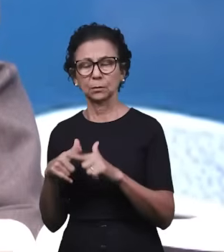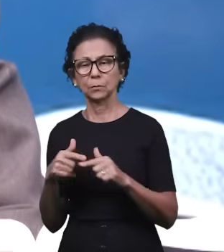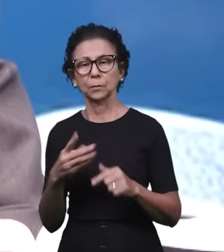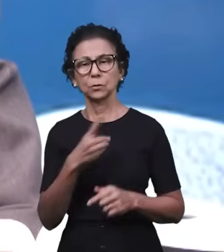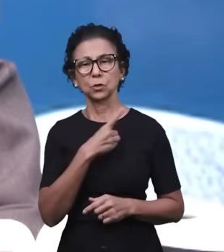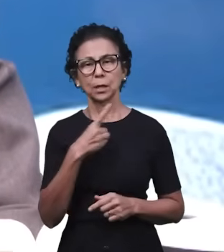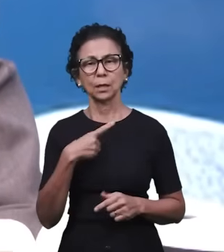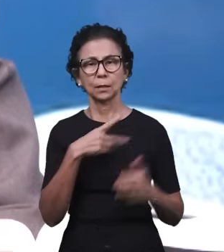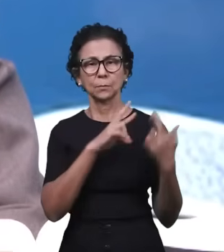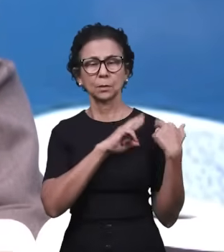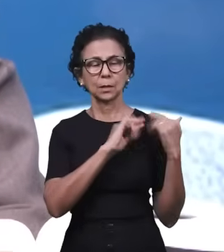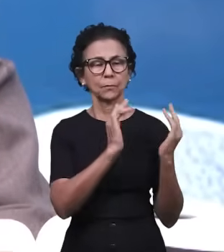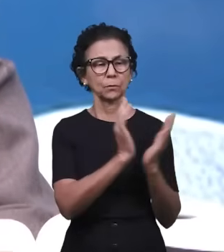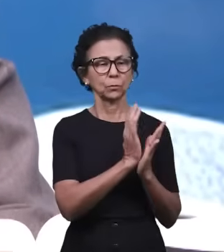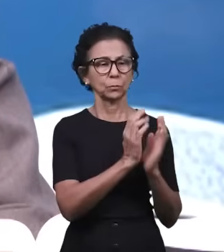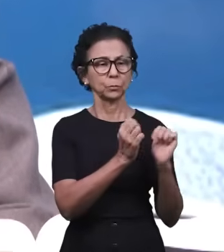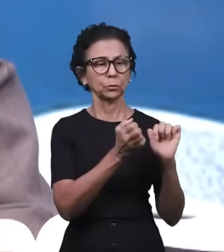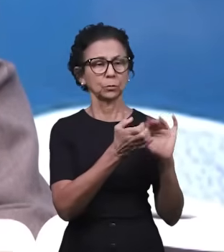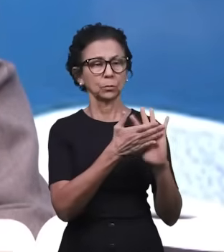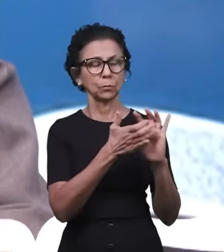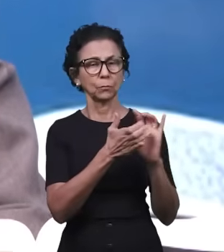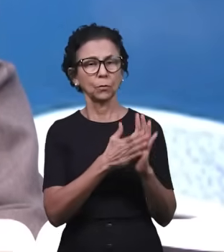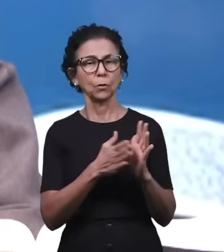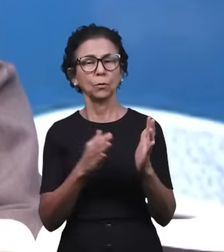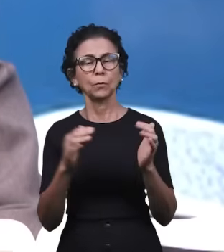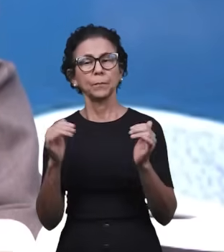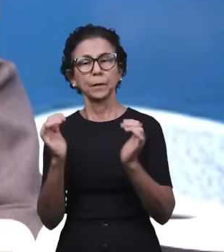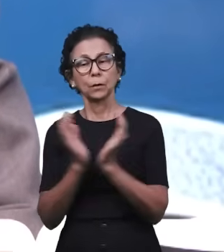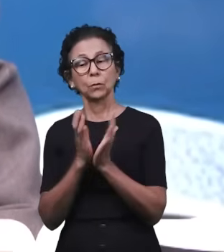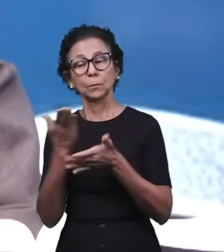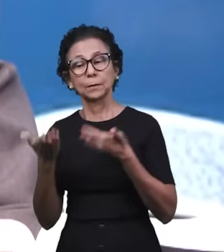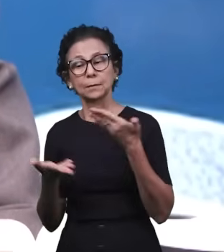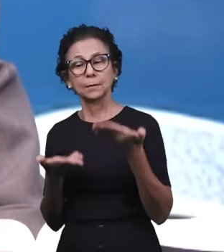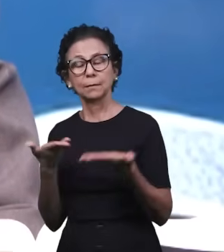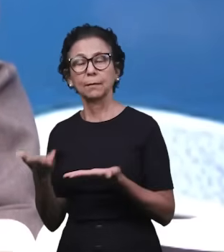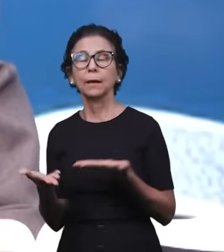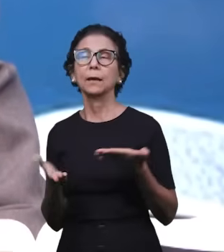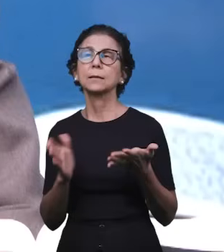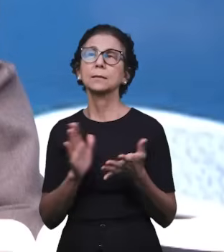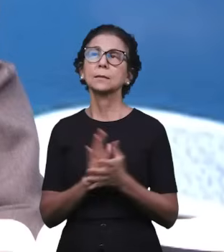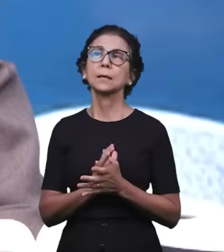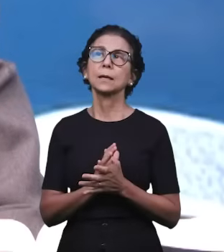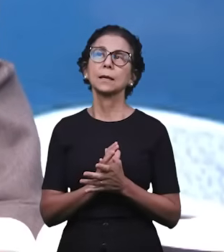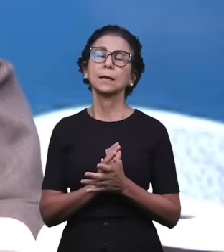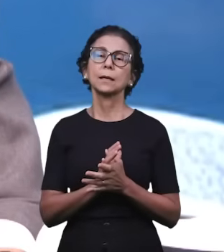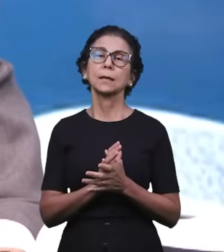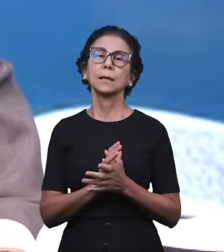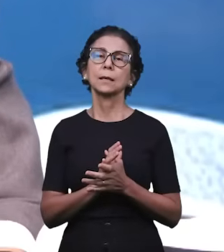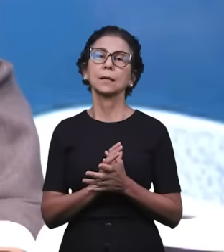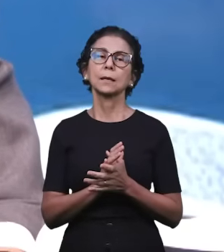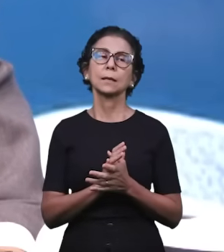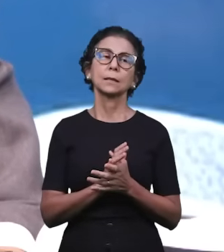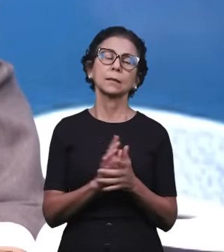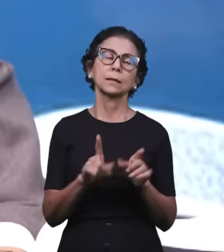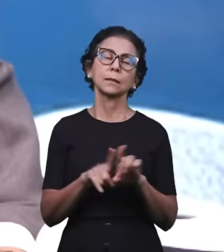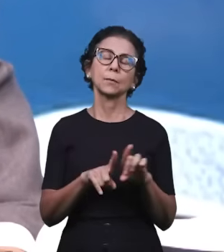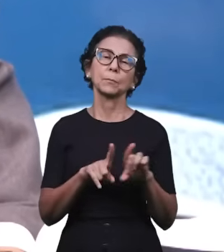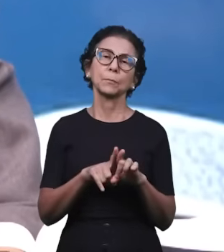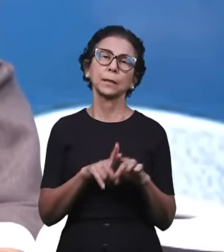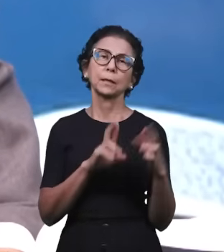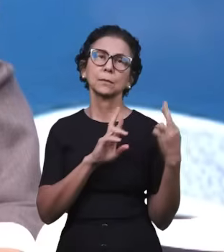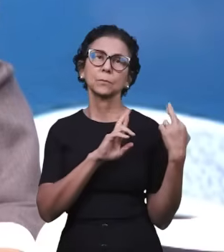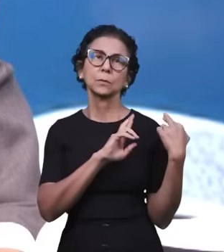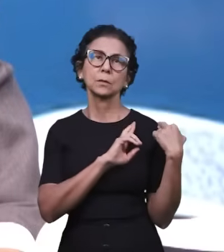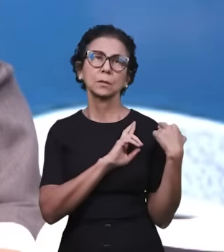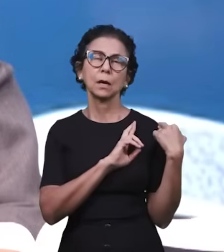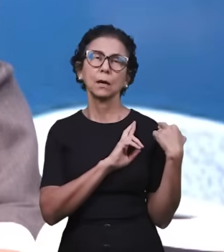louvor, tem os diáconos responsáveis pelo grupo de assistência, tem diácono responsável por algum outro